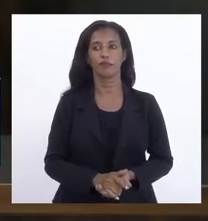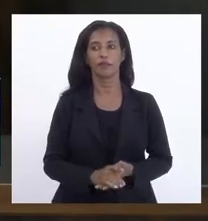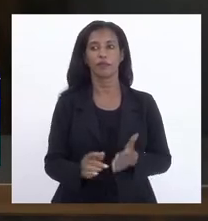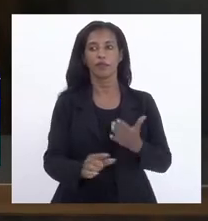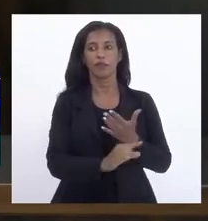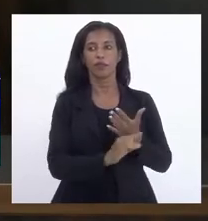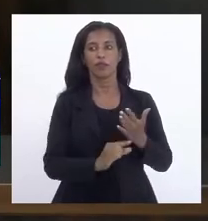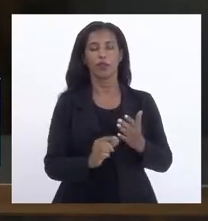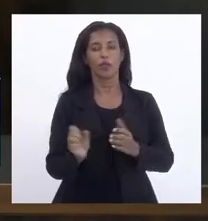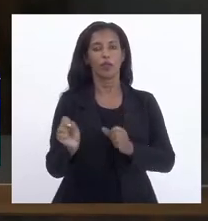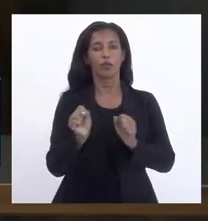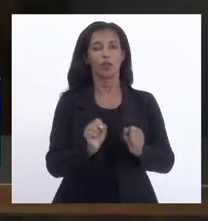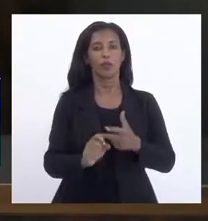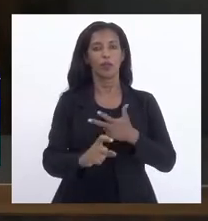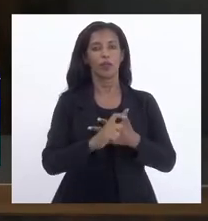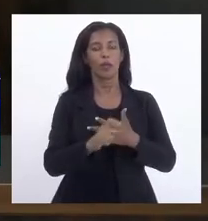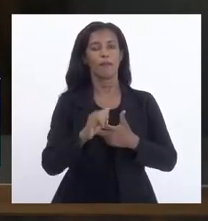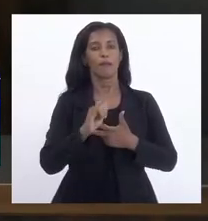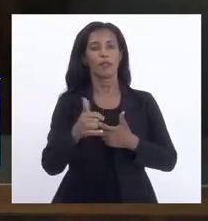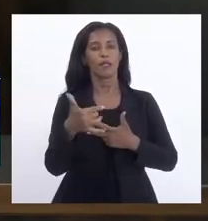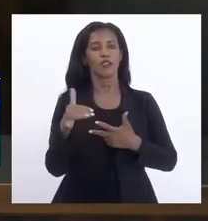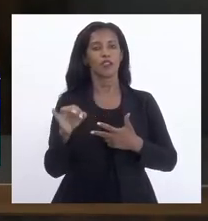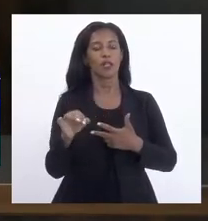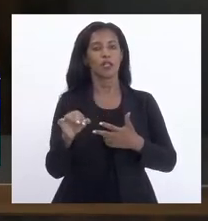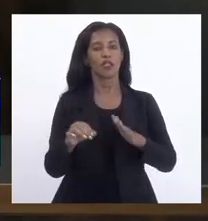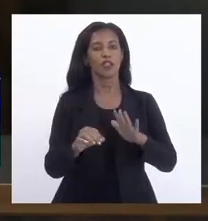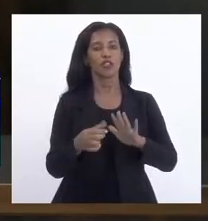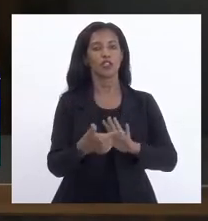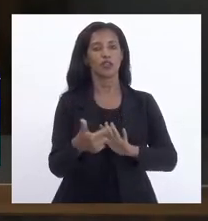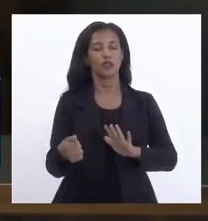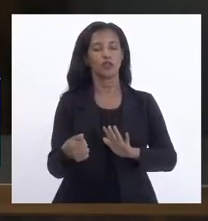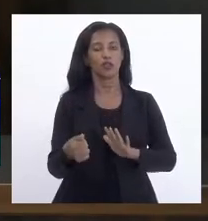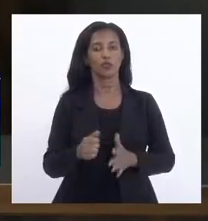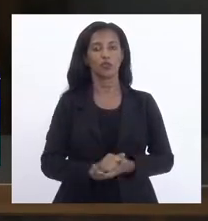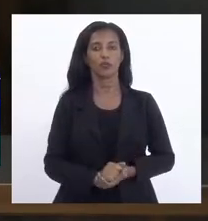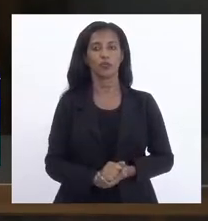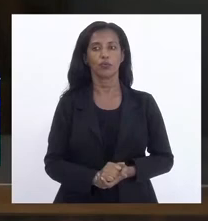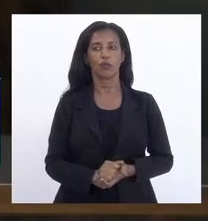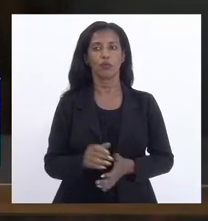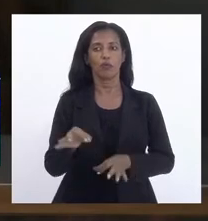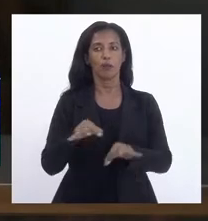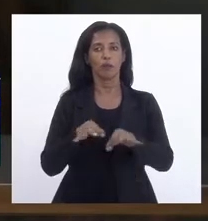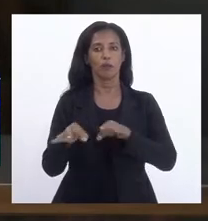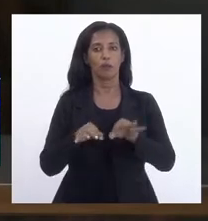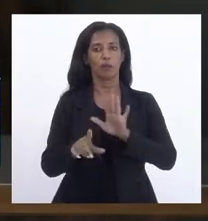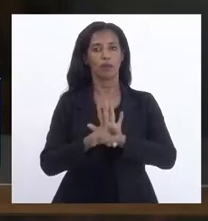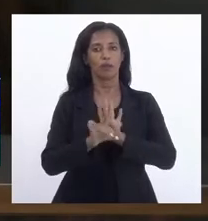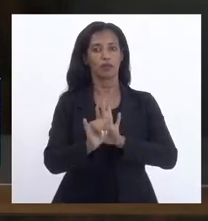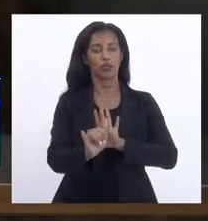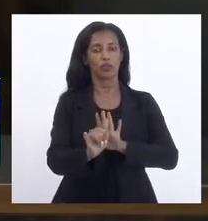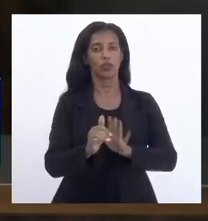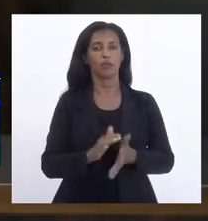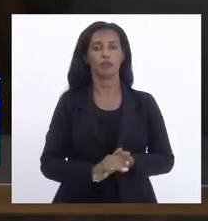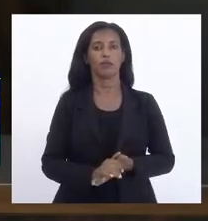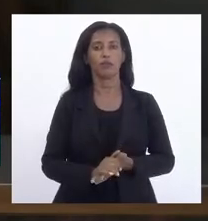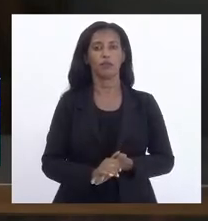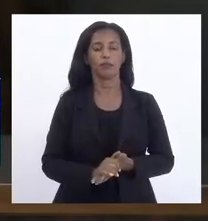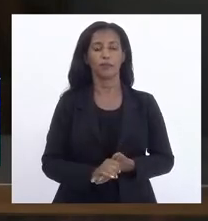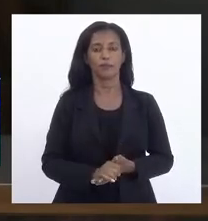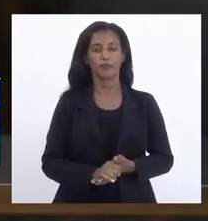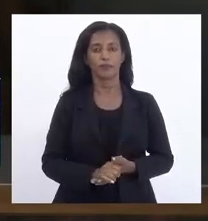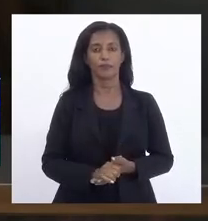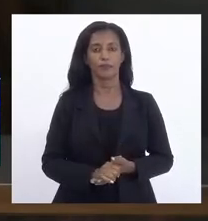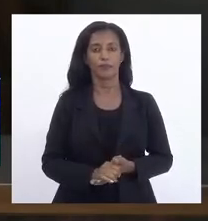autoria do Poder Executivo, mensagem 10 de 21, que dispõe sobre as diretrizes para a elaboração de lei orçamentária anual de 22 e da outras